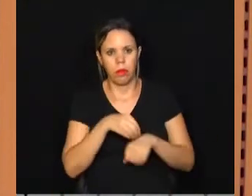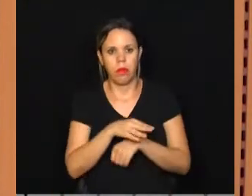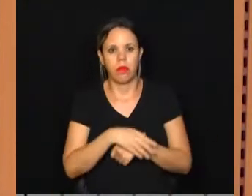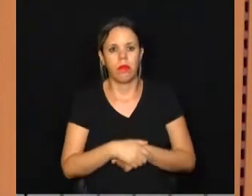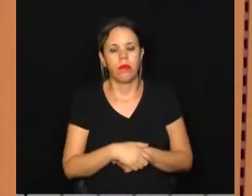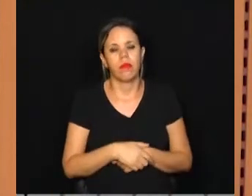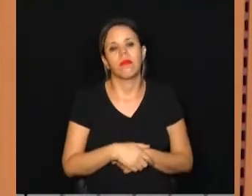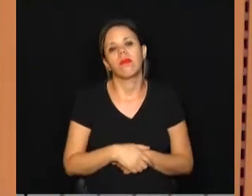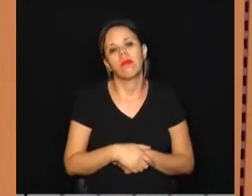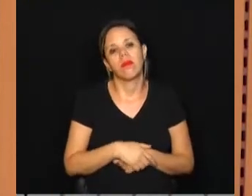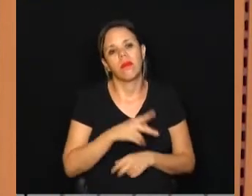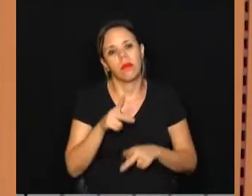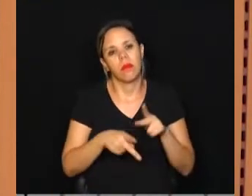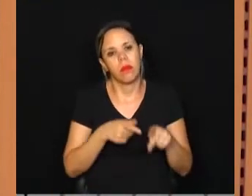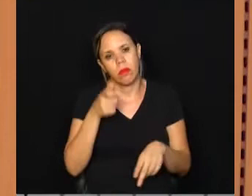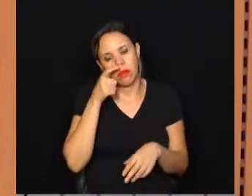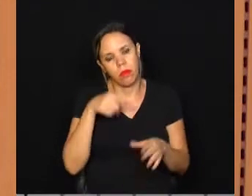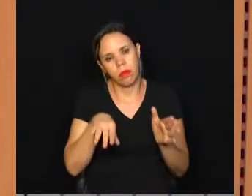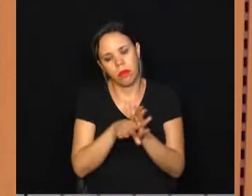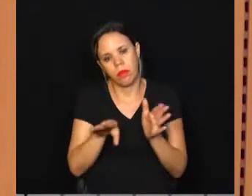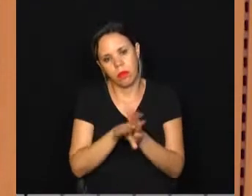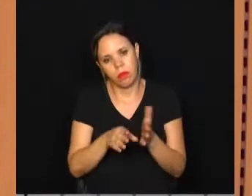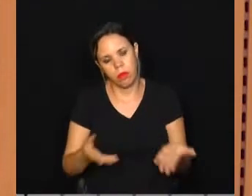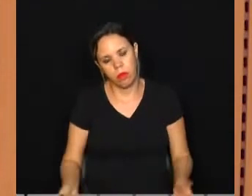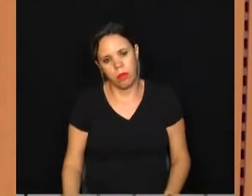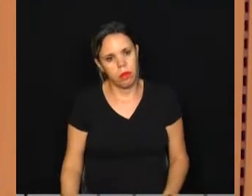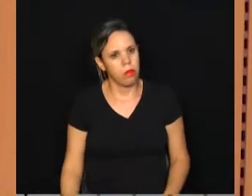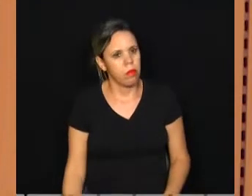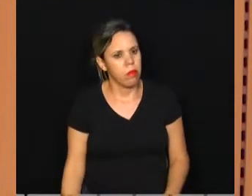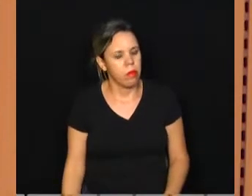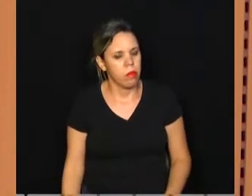as questões do público que estão chegando aqui.